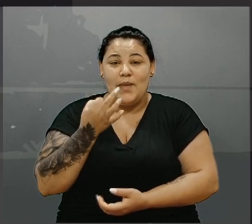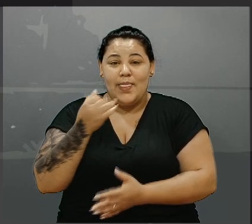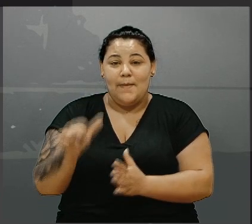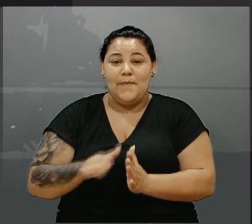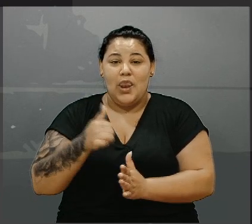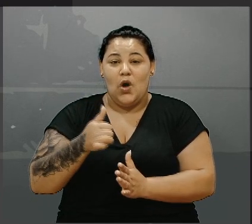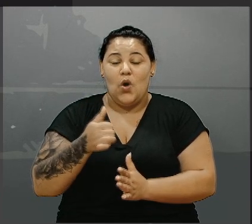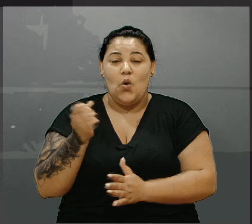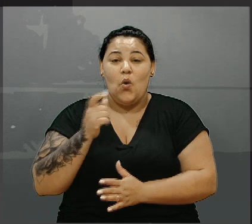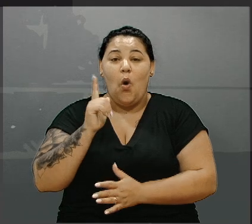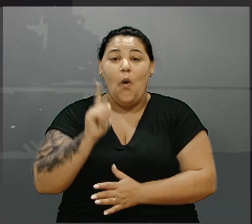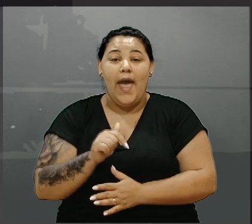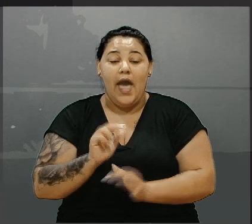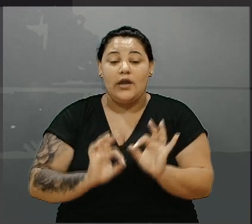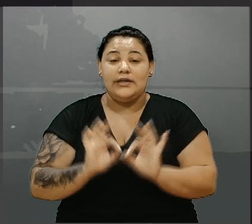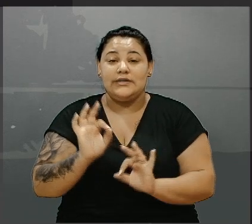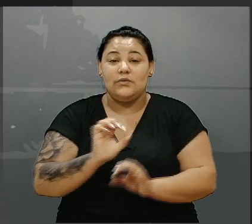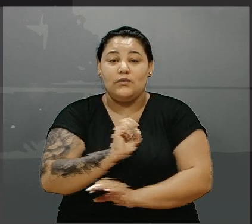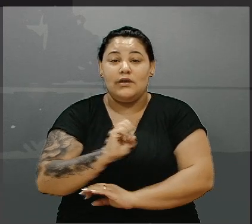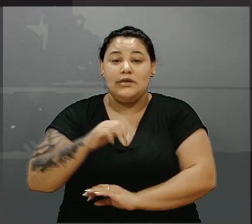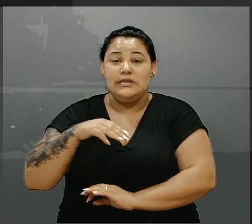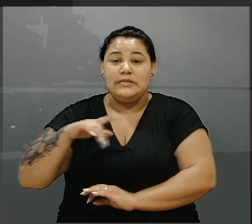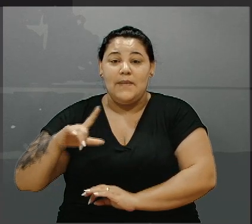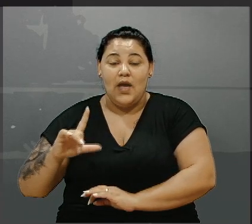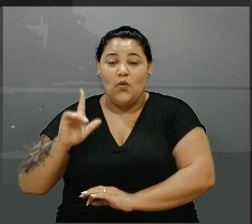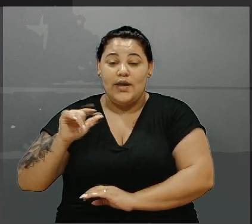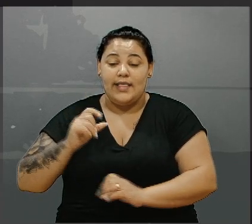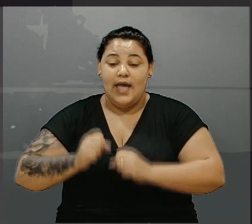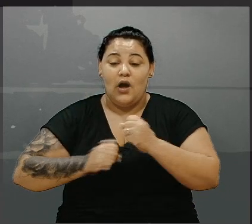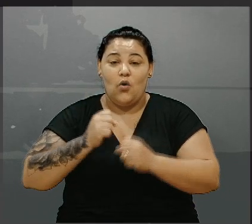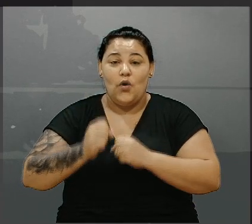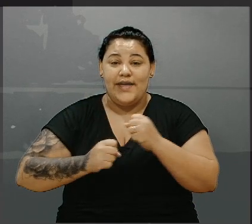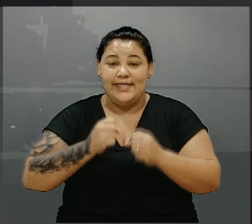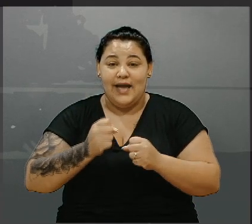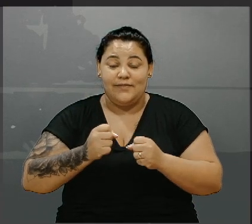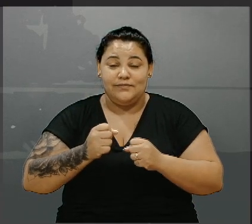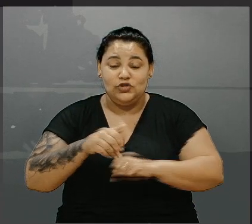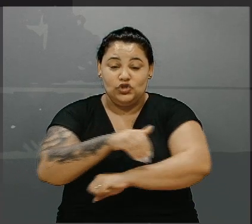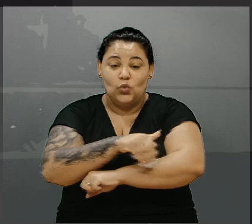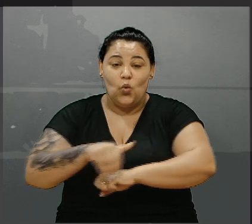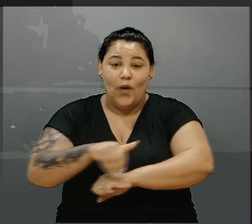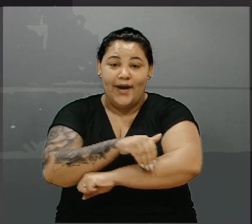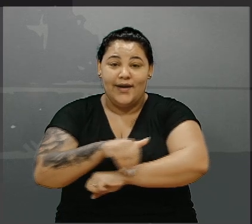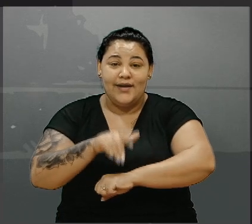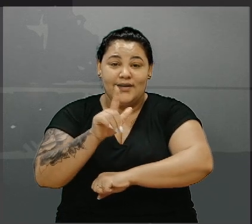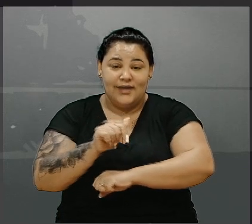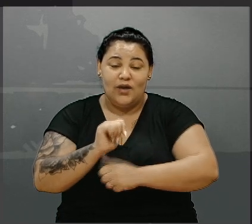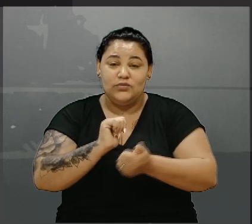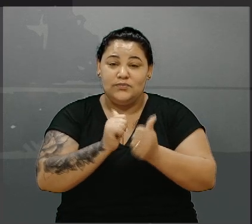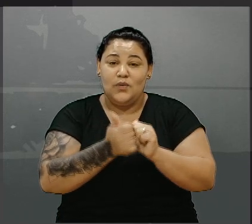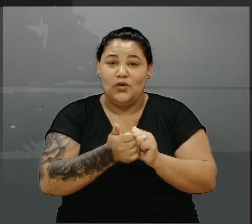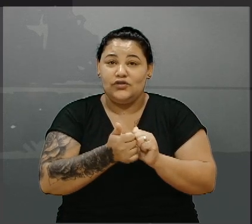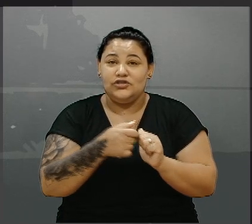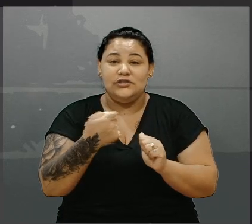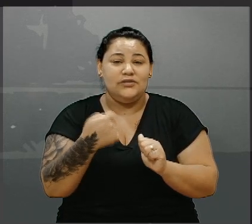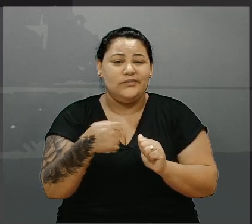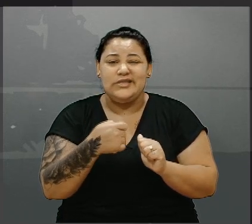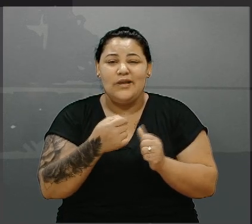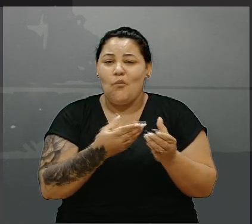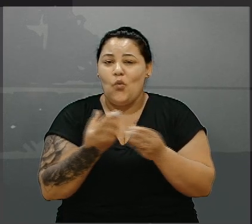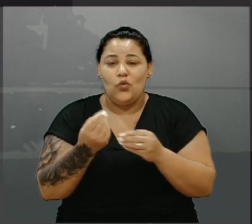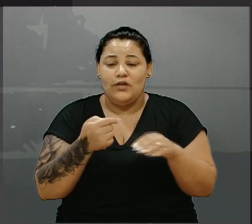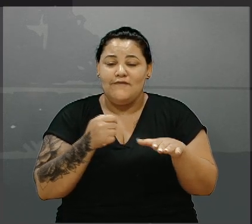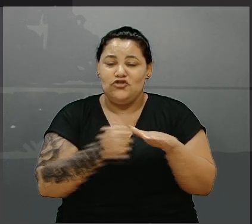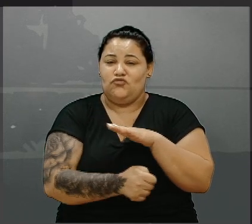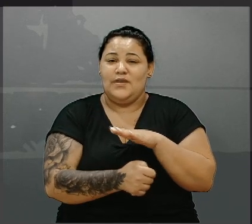ESMEL para essa questão da corrida de rua, que é um esporte tão democrático, né, e com um custo muito baixo, não precisa de grandes recursos